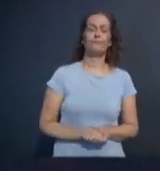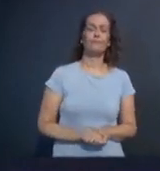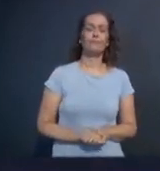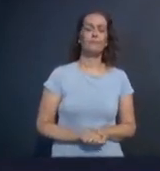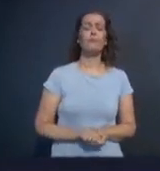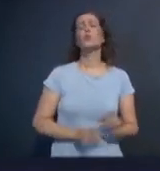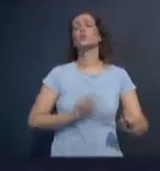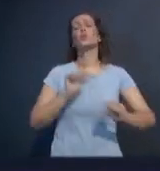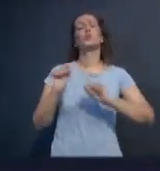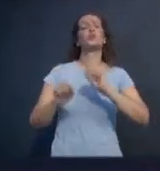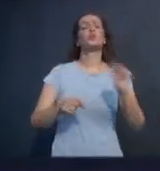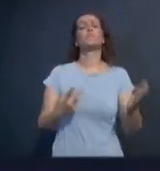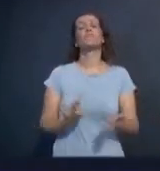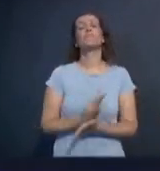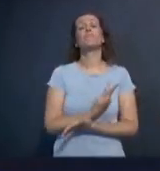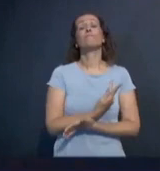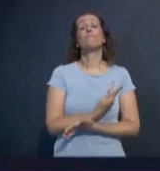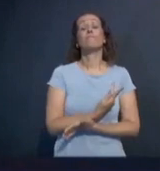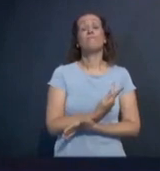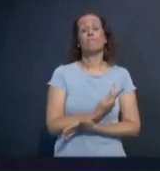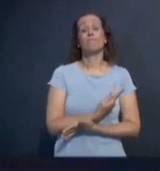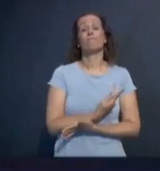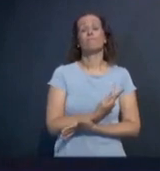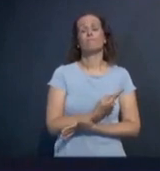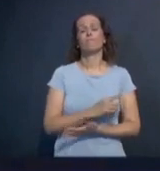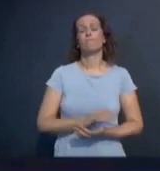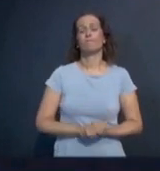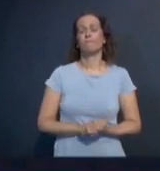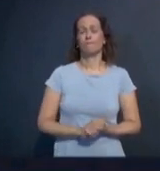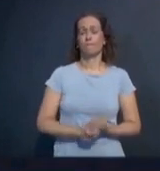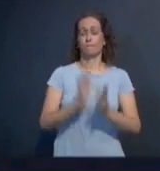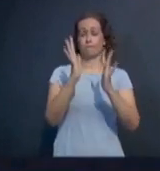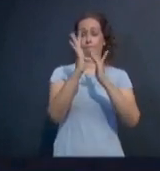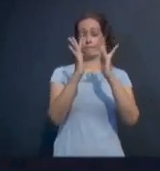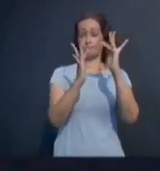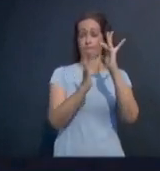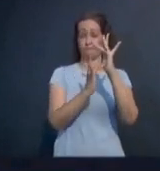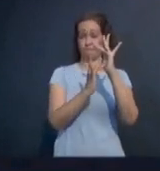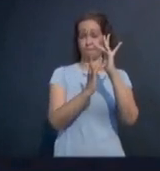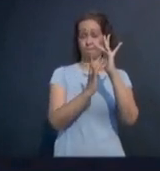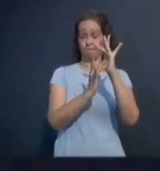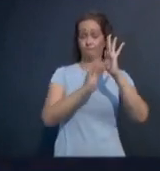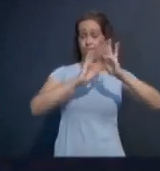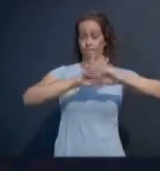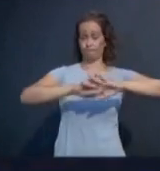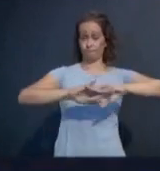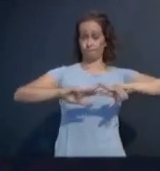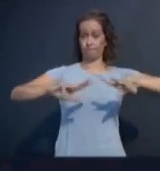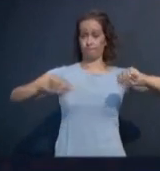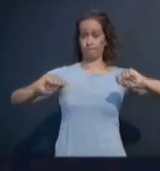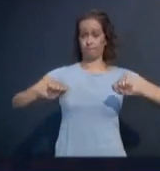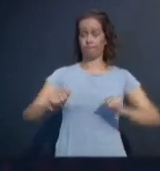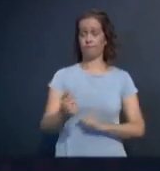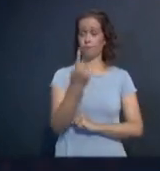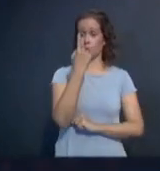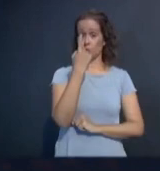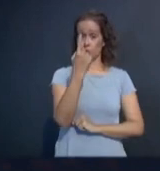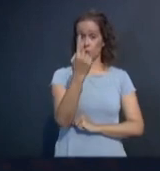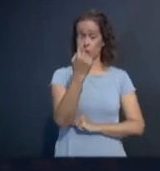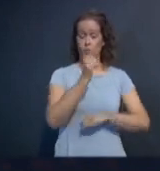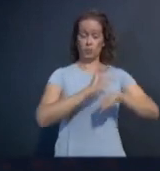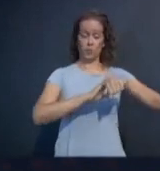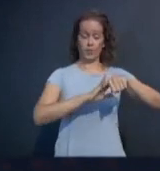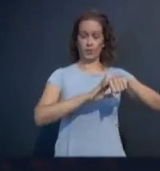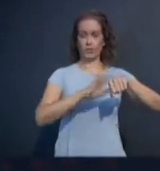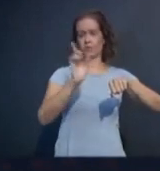E o que que acontece? Ao invés de Jesus curar um morto, aliás, de curar um enfermo,